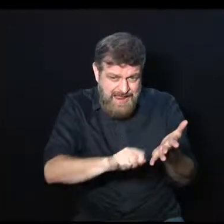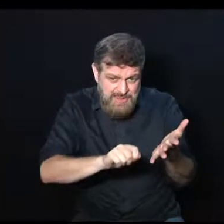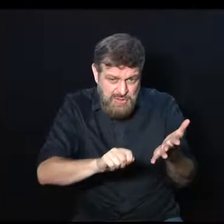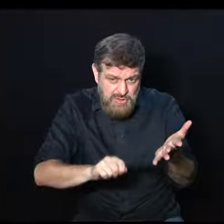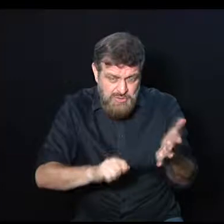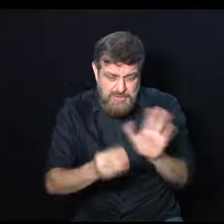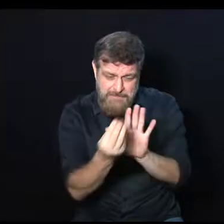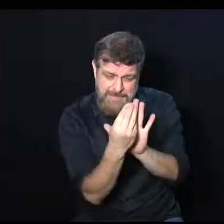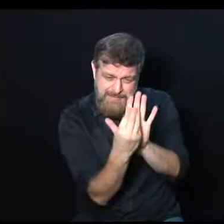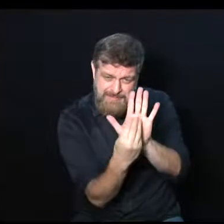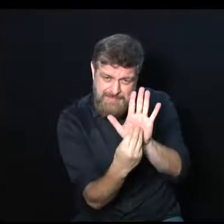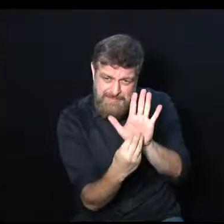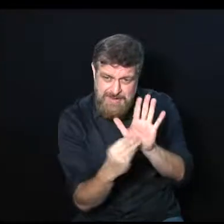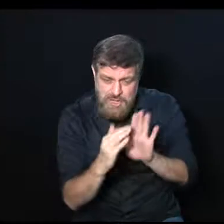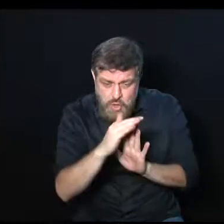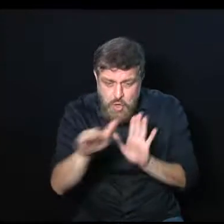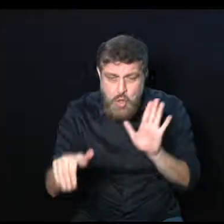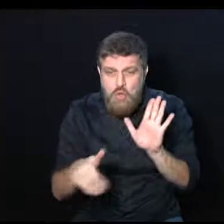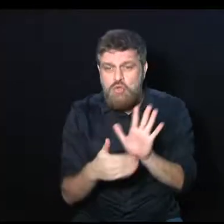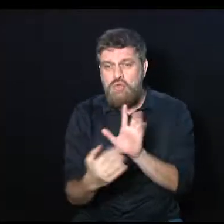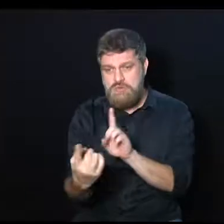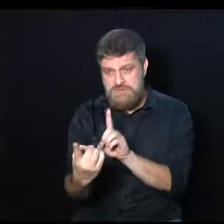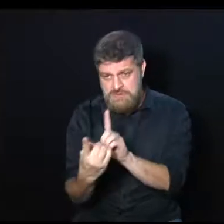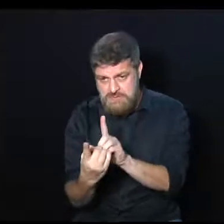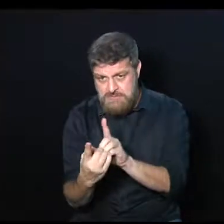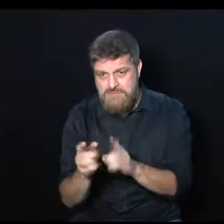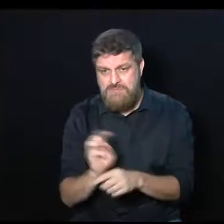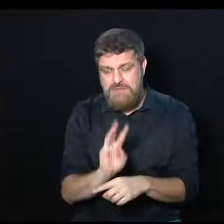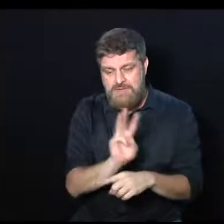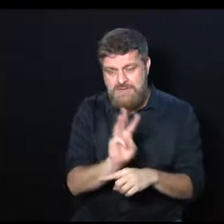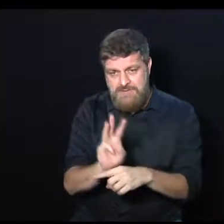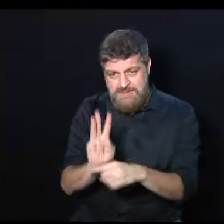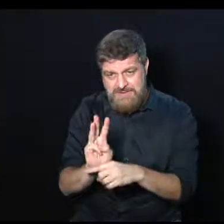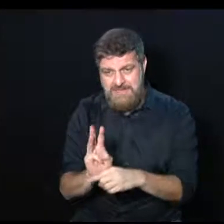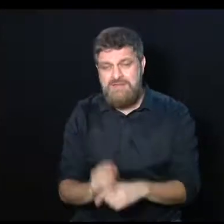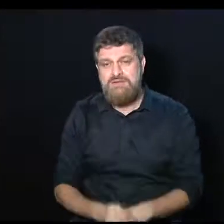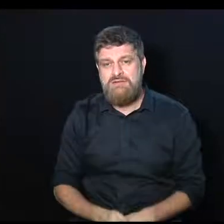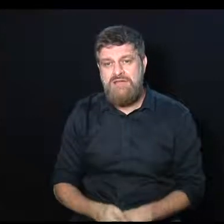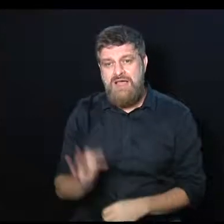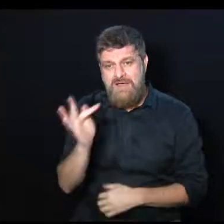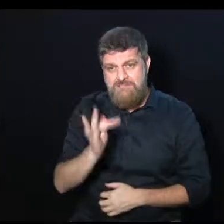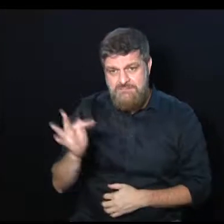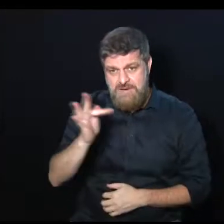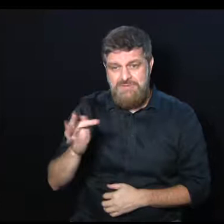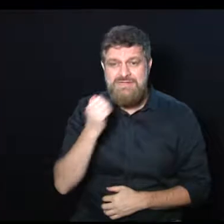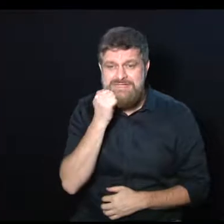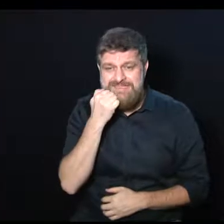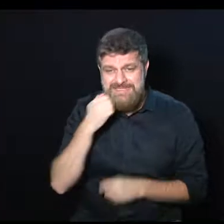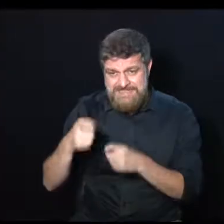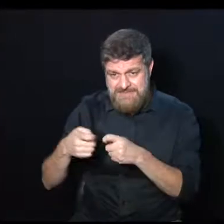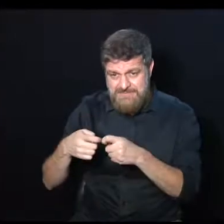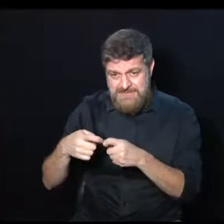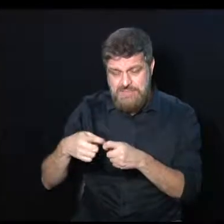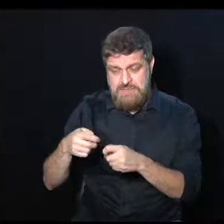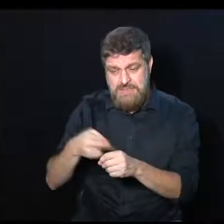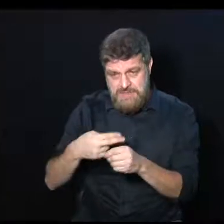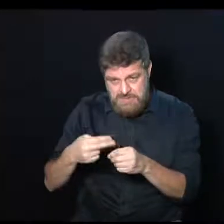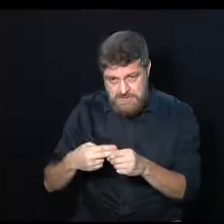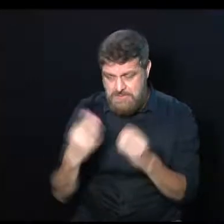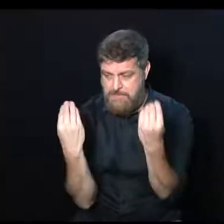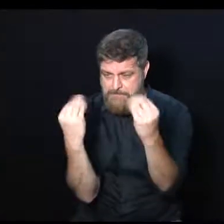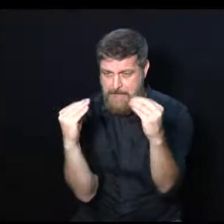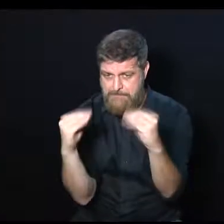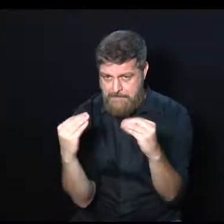está disponível no site do CIATOX, na página da FCM, onde apresentaram todo o nosso atendimento de maneira